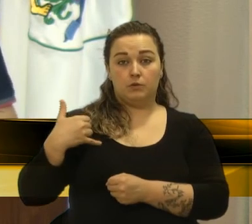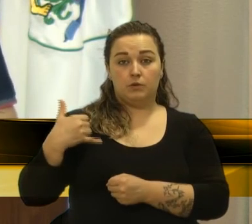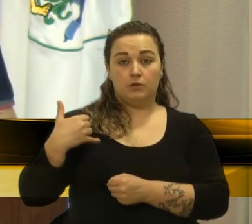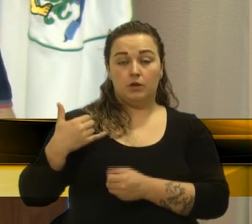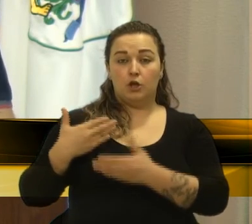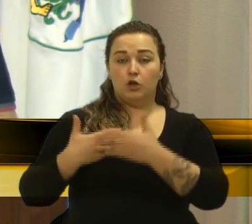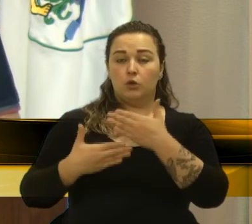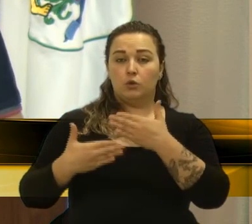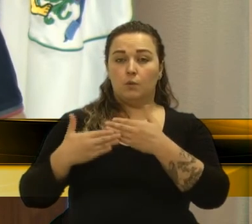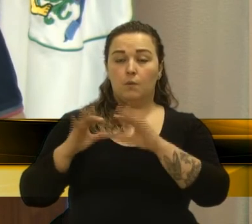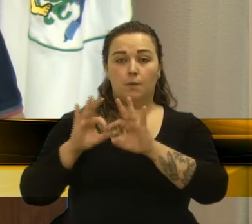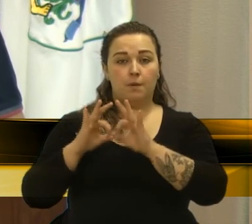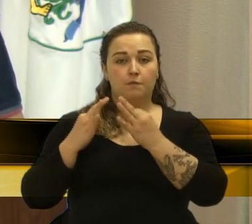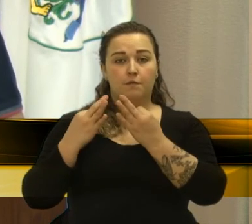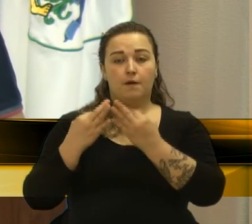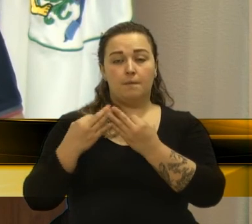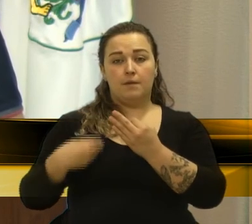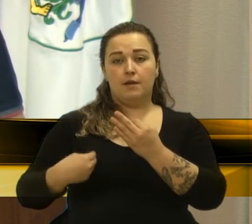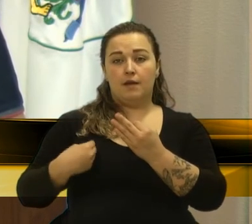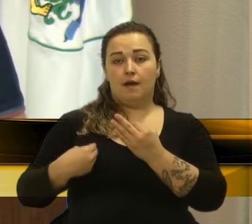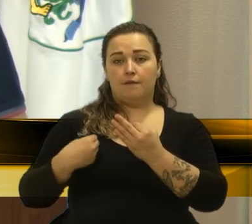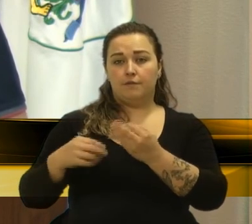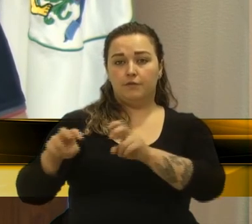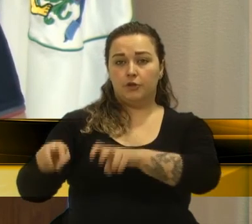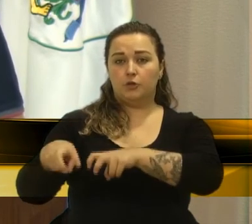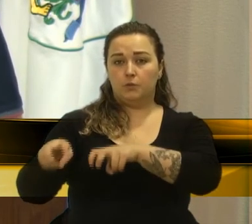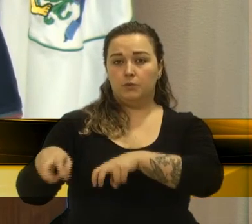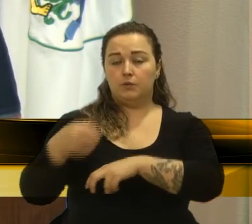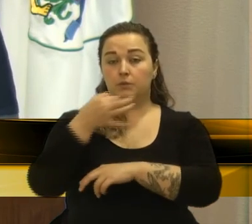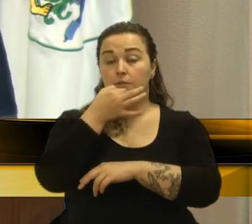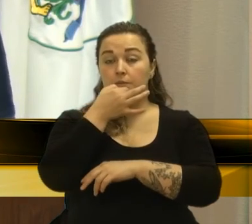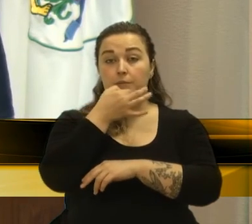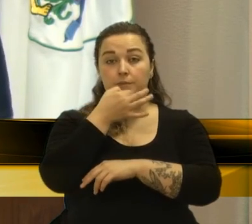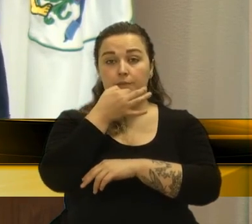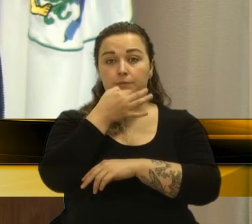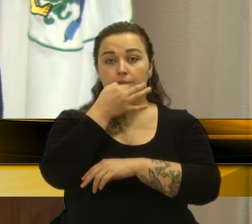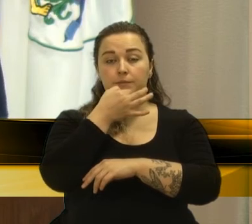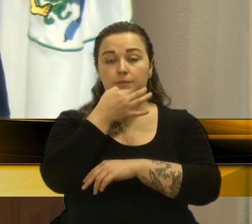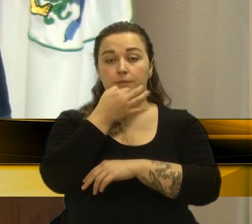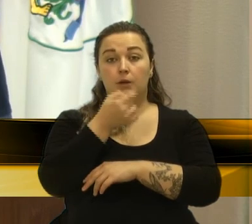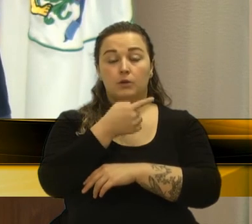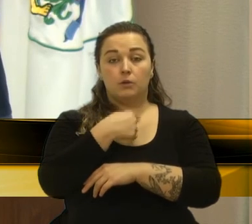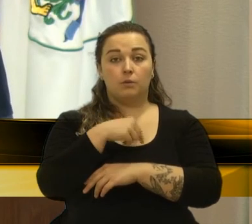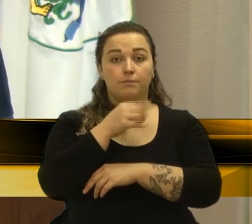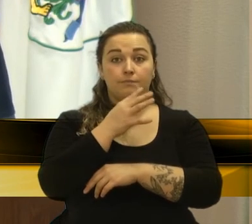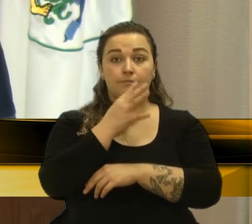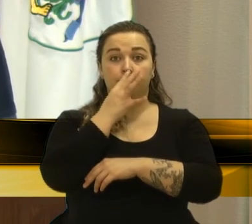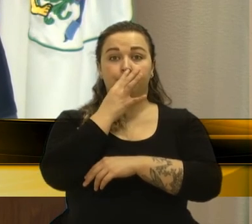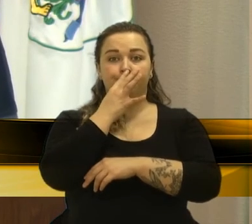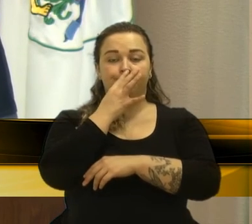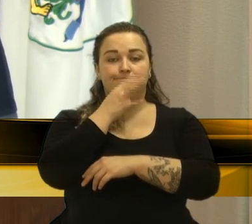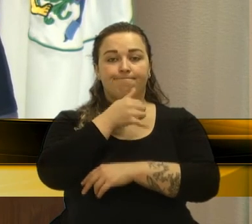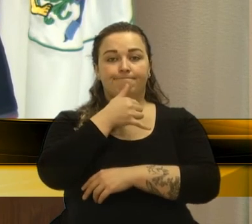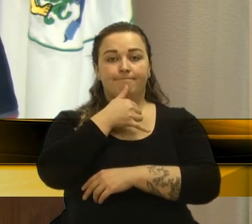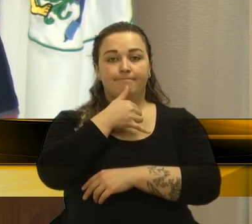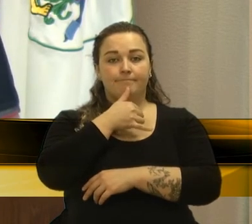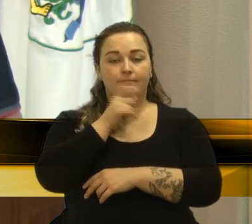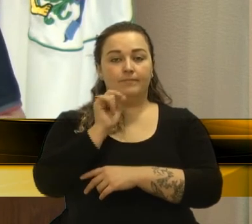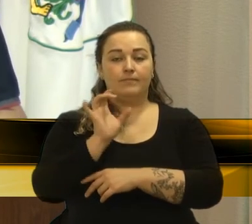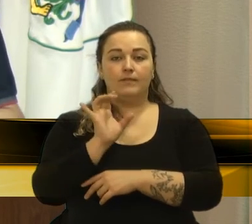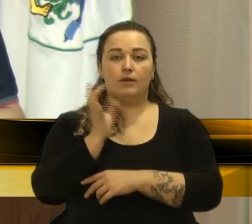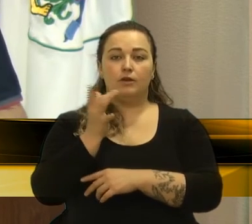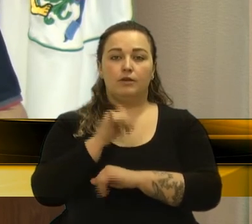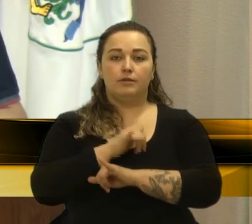mora de Cerro da Glória, no interior aqui de Caxias do Sul. Quer dizer, a gente fica chocado quando se depara com esse tipo de